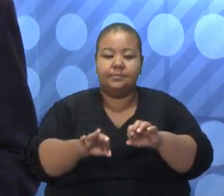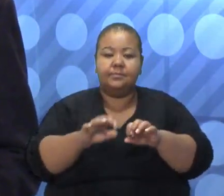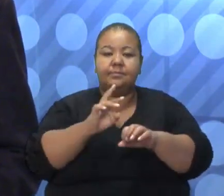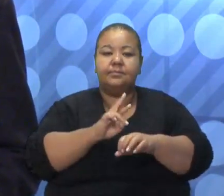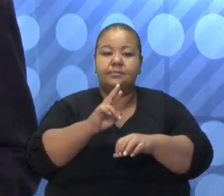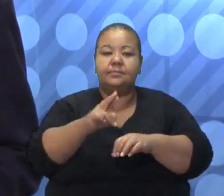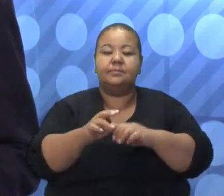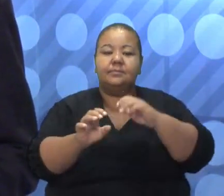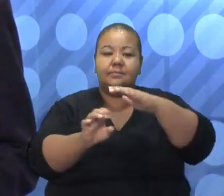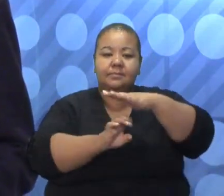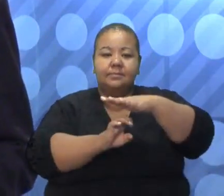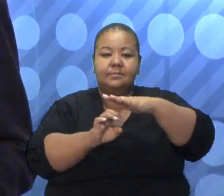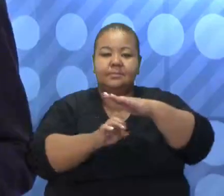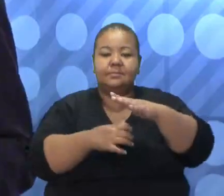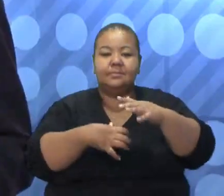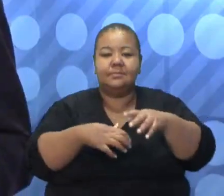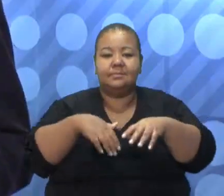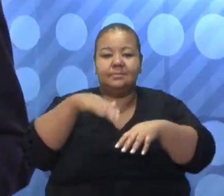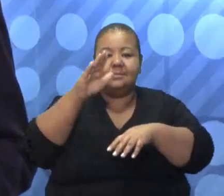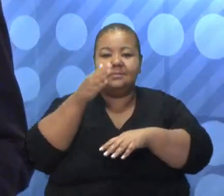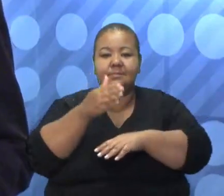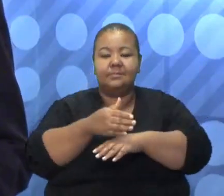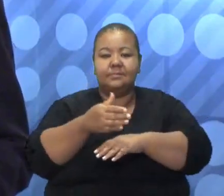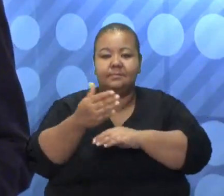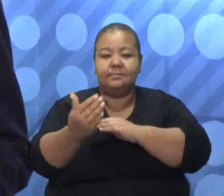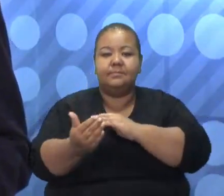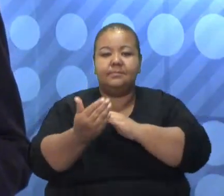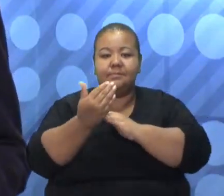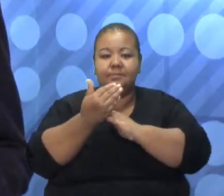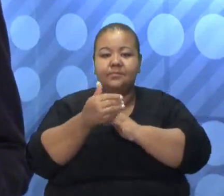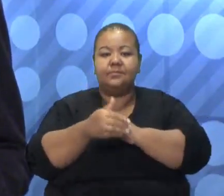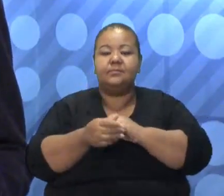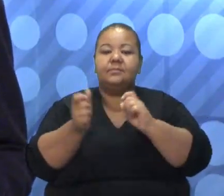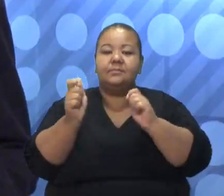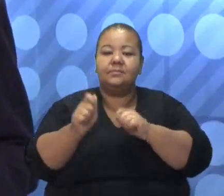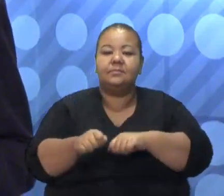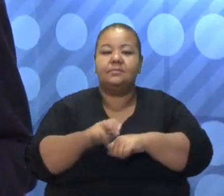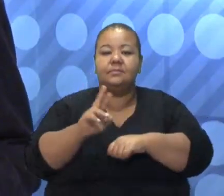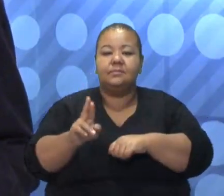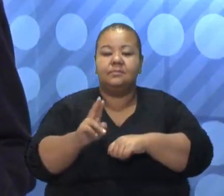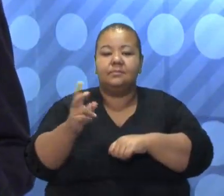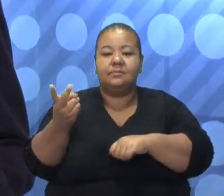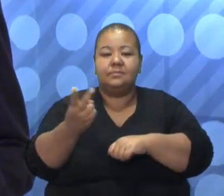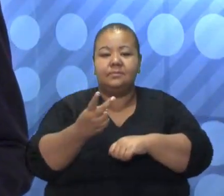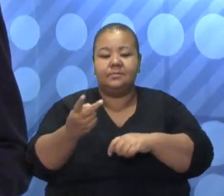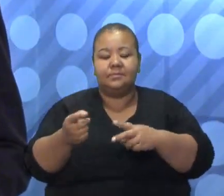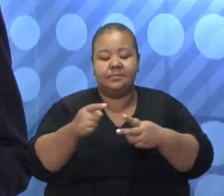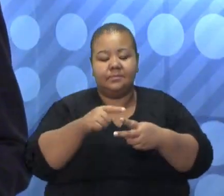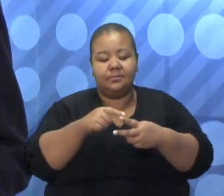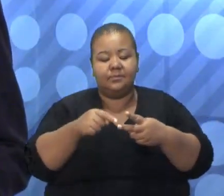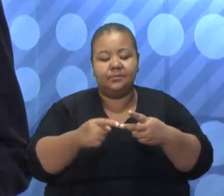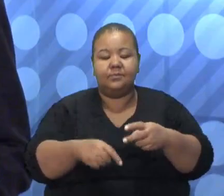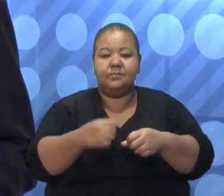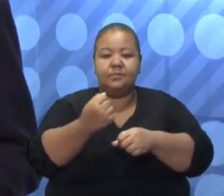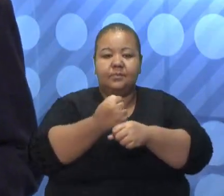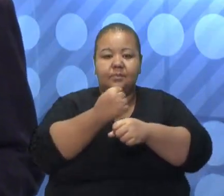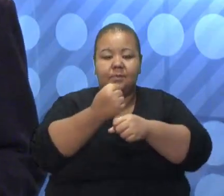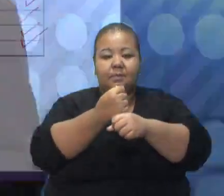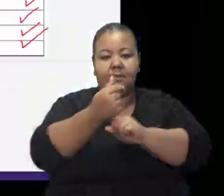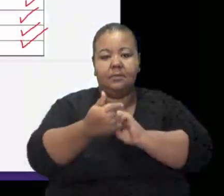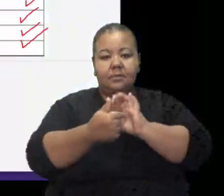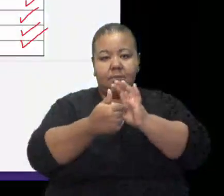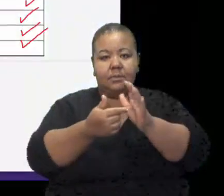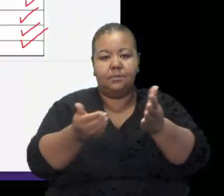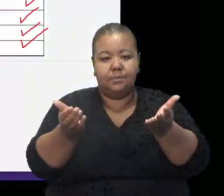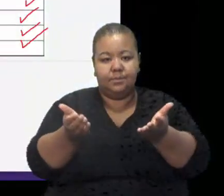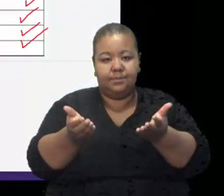da organização acontecerem de modo mais favoráveis. E aí a gente pode trabalhar com dois tipos diferentes de produção que eu vou apresentar para você